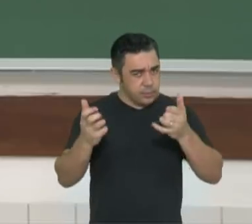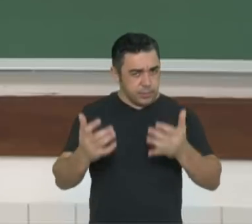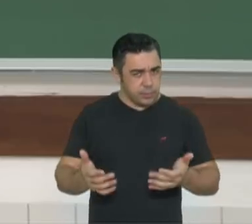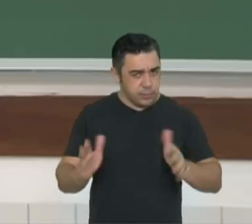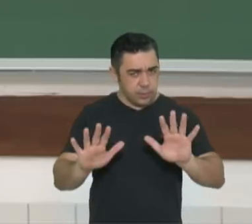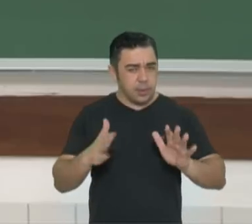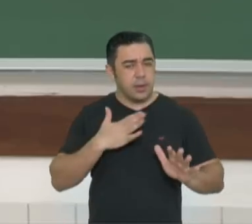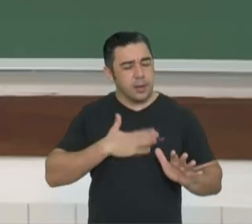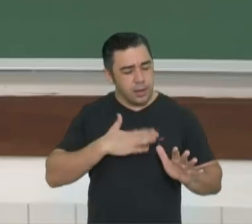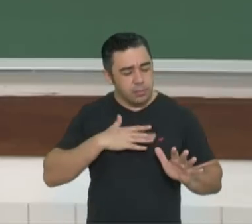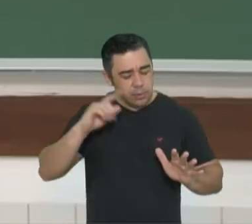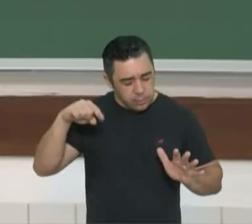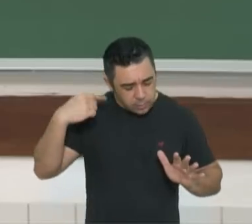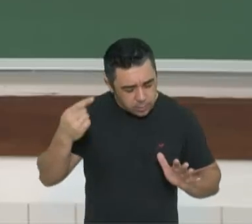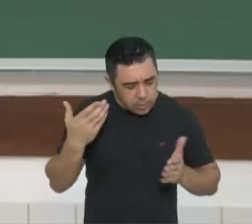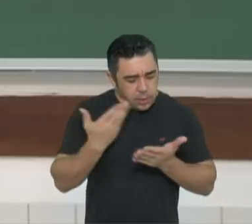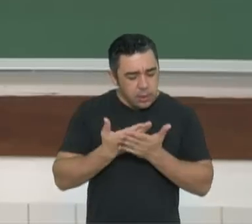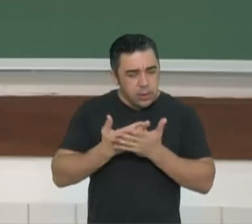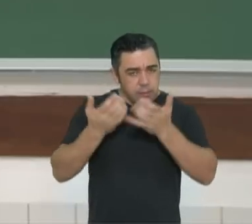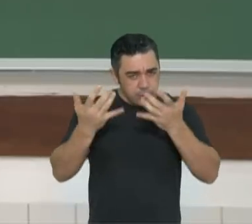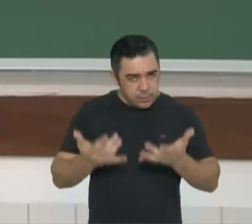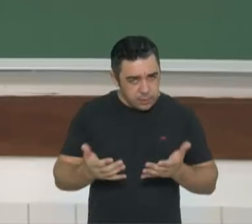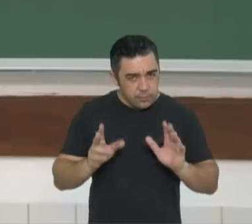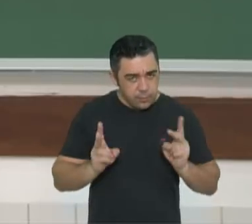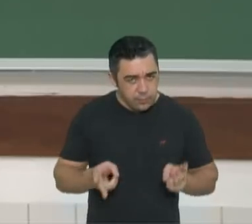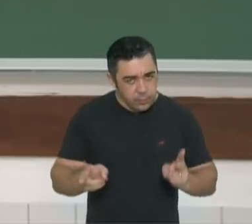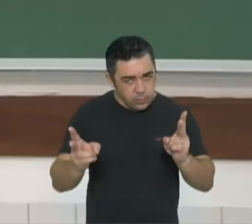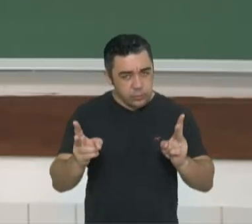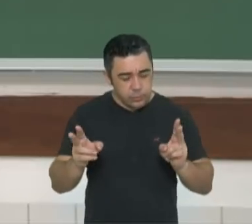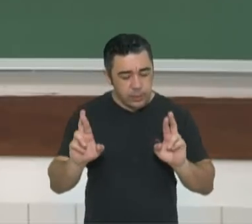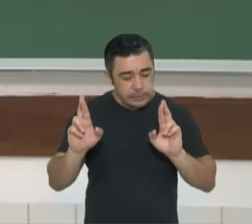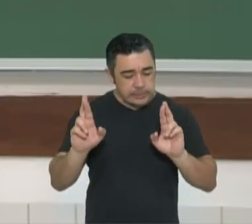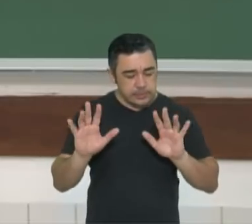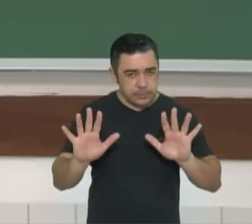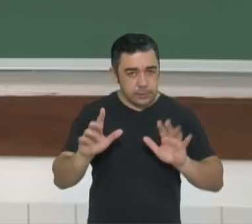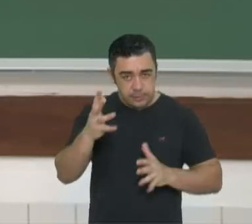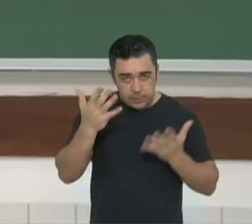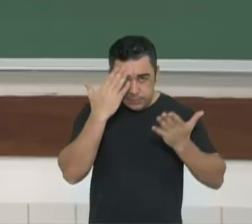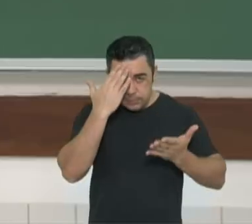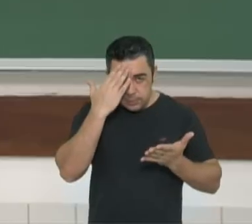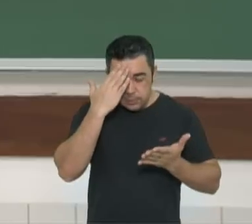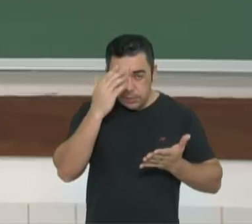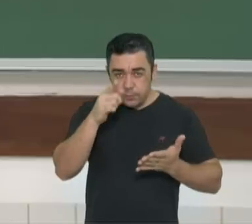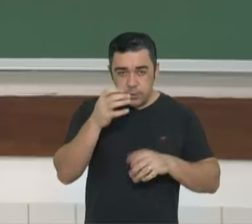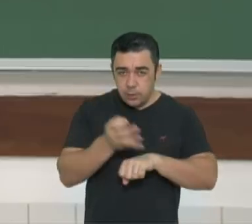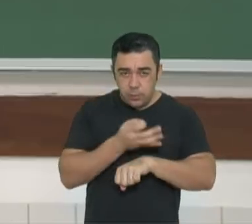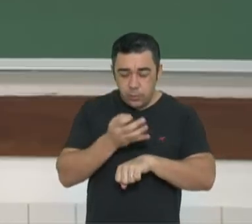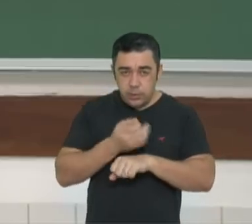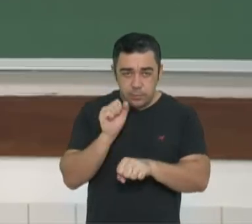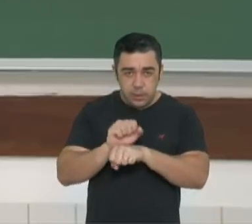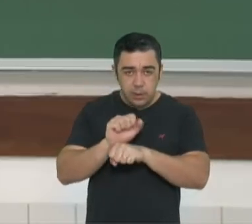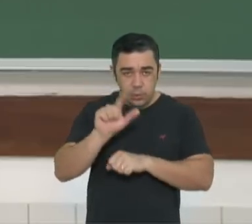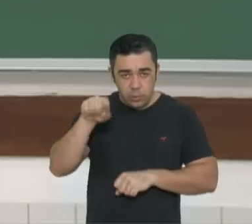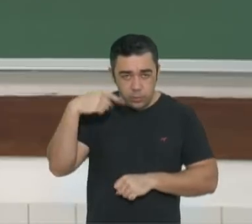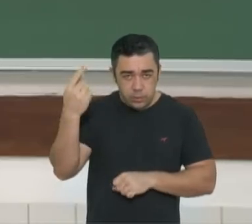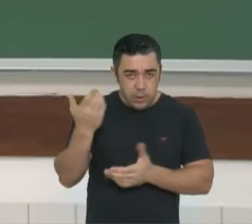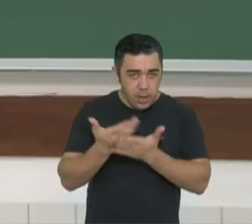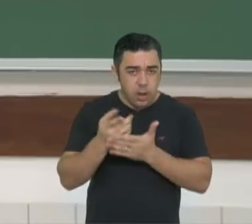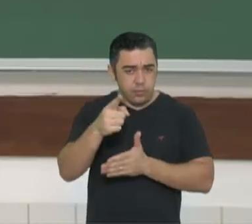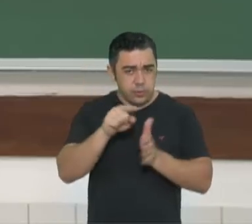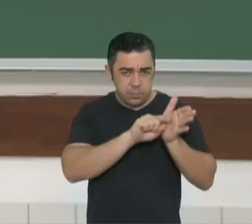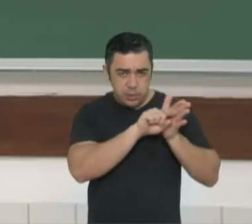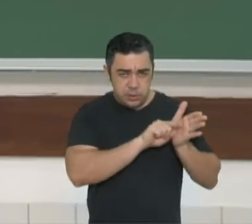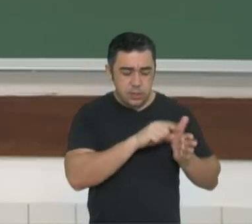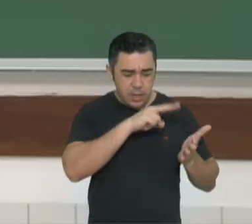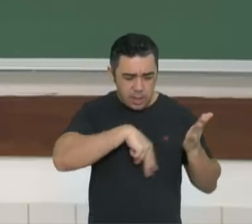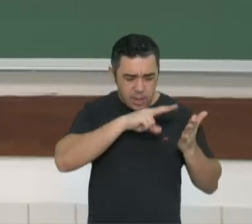Calma, criança, a gente vai falar em próximas aulas, vamos manter a expectativa. Quer saber? Se você não aguenta esperar até a próxima aula, vai atrás, pesquisa,